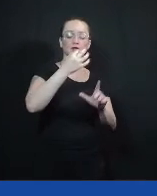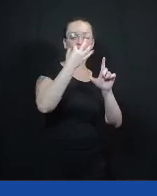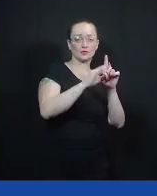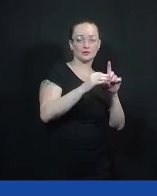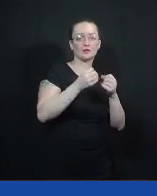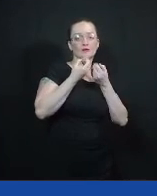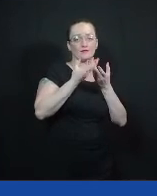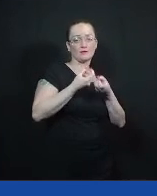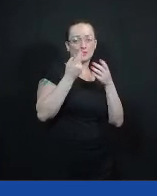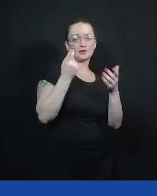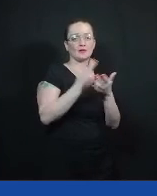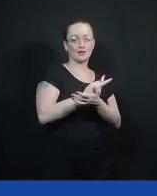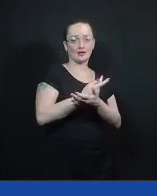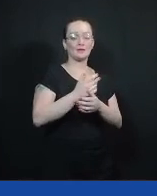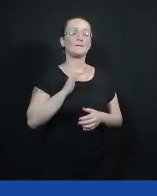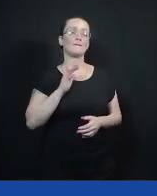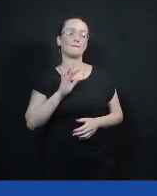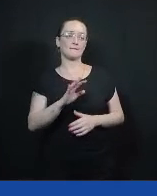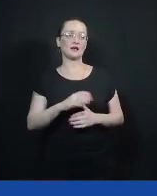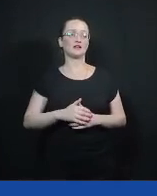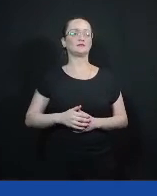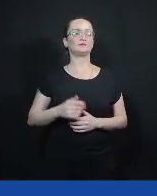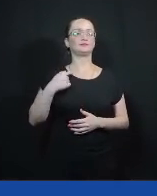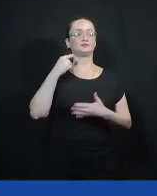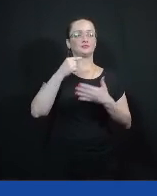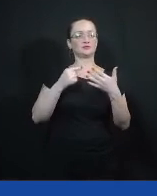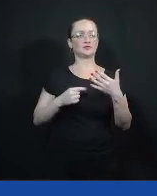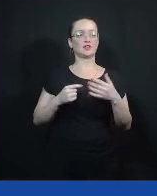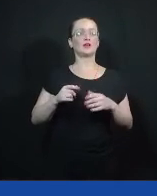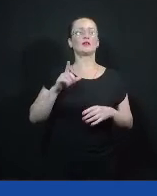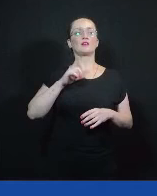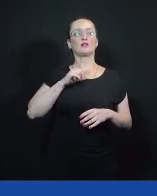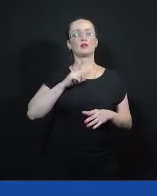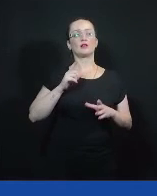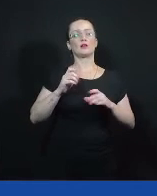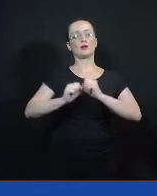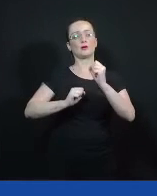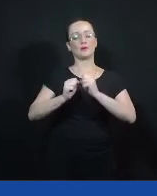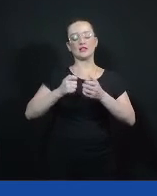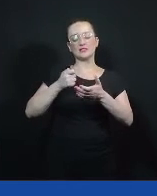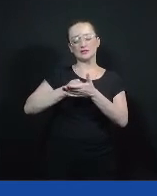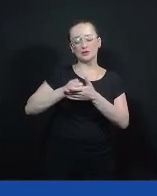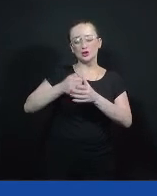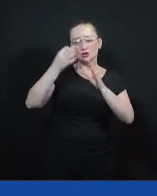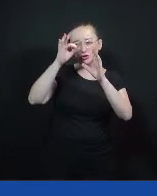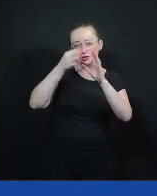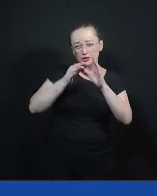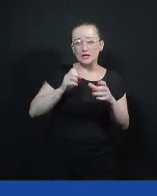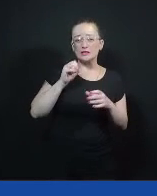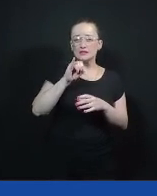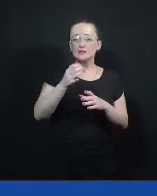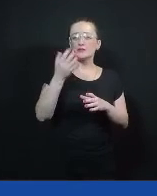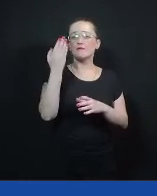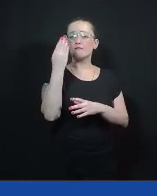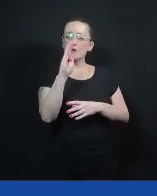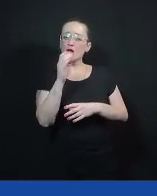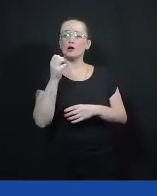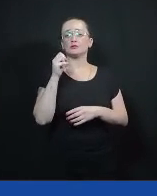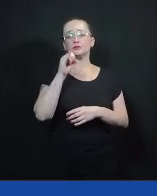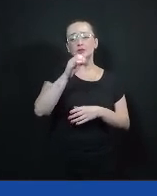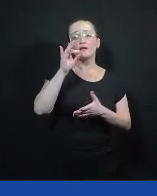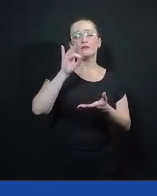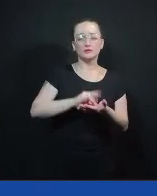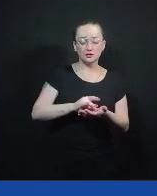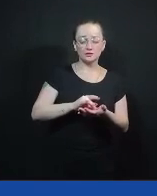dessa informação, do que a checagem. Tem as diversas agências de checagem que fazem um esforço enorme para mostrar o que que é falso, o que